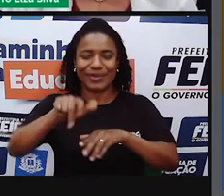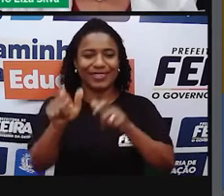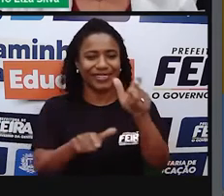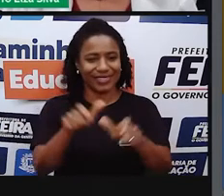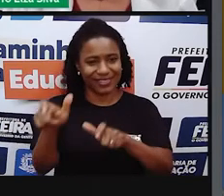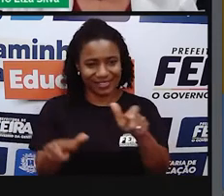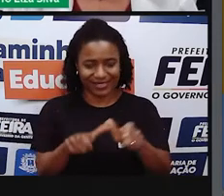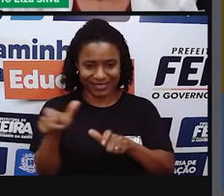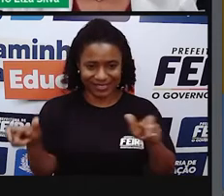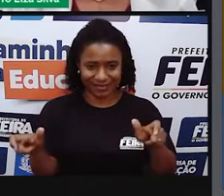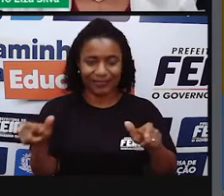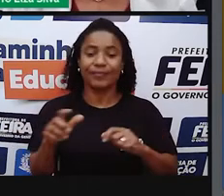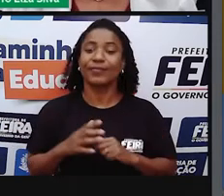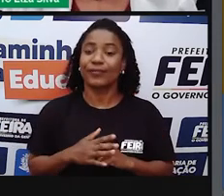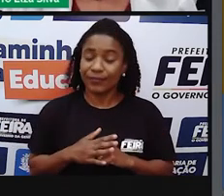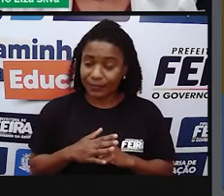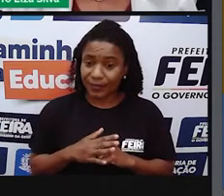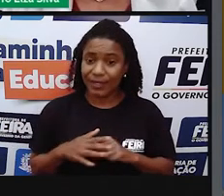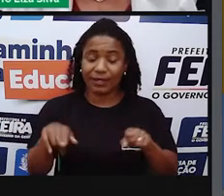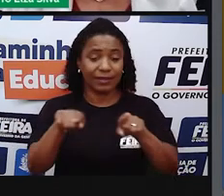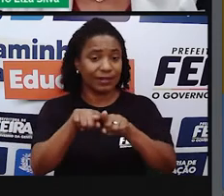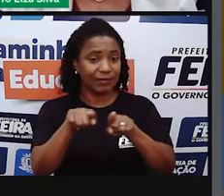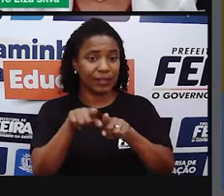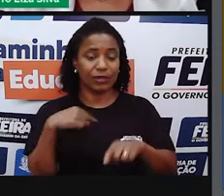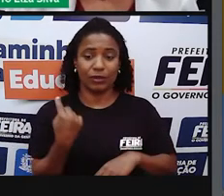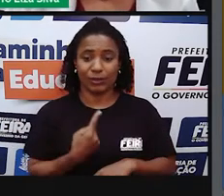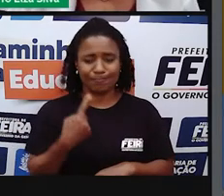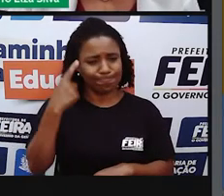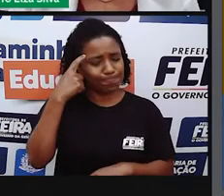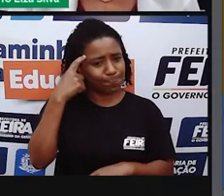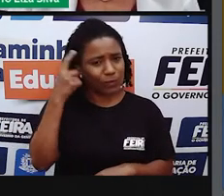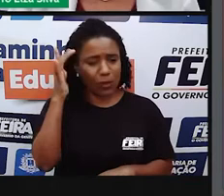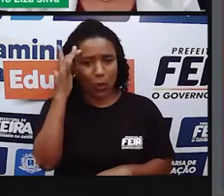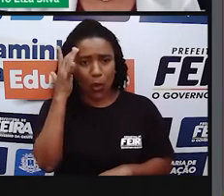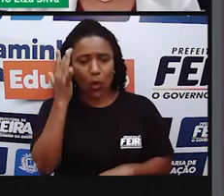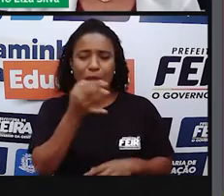fim, vamos desenvolver o pensamento crítico.